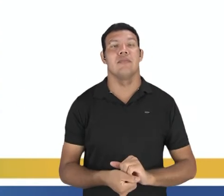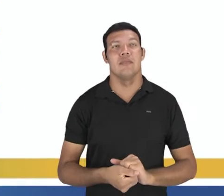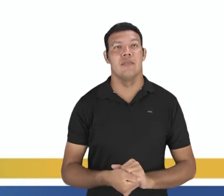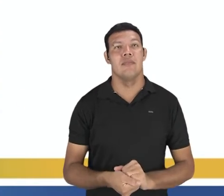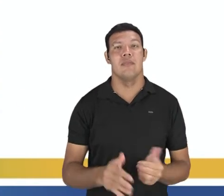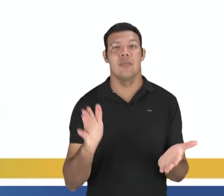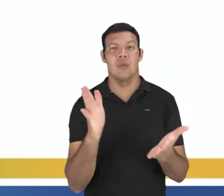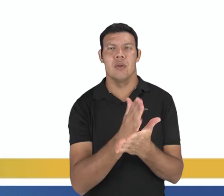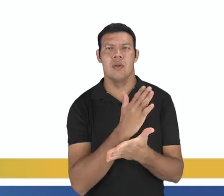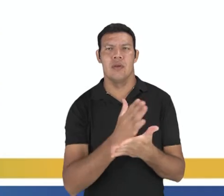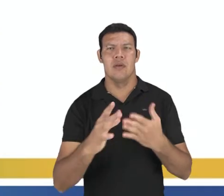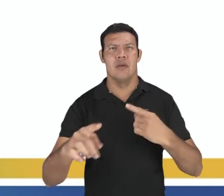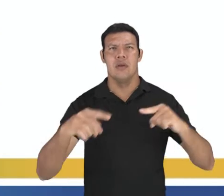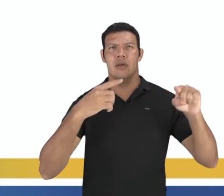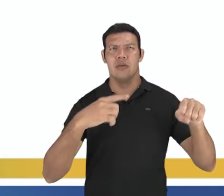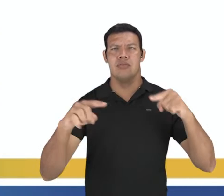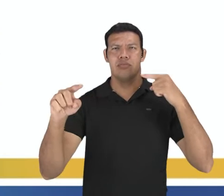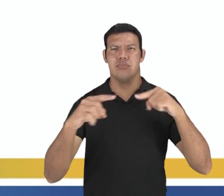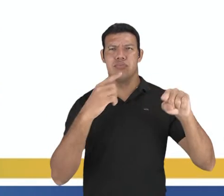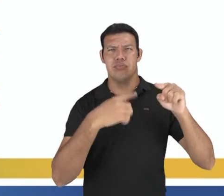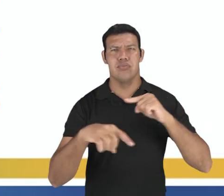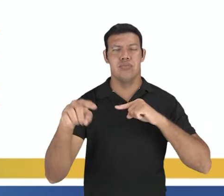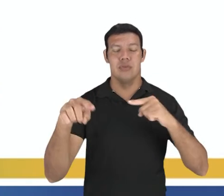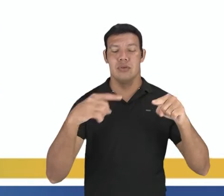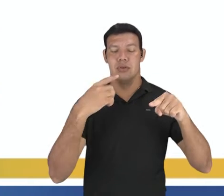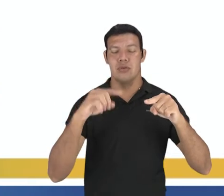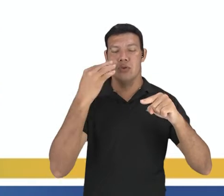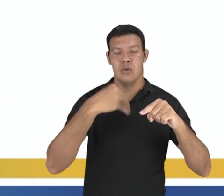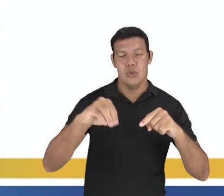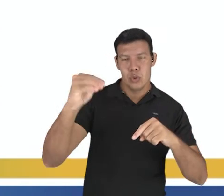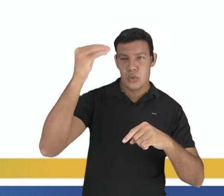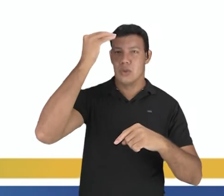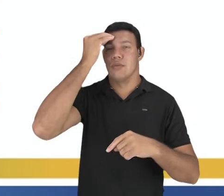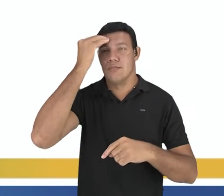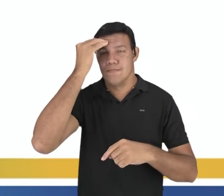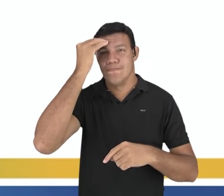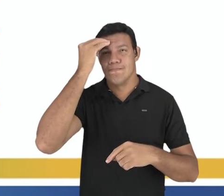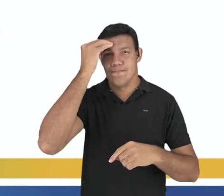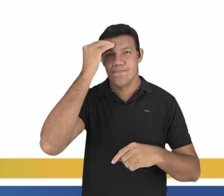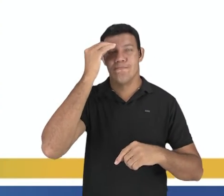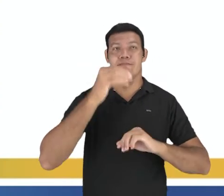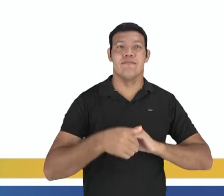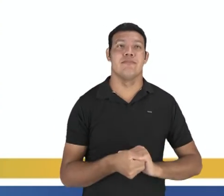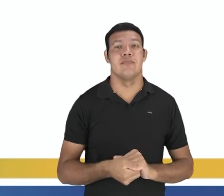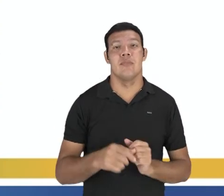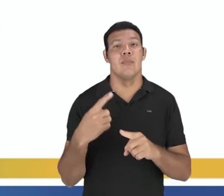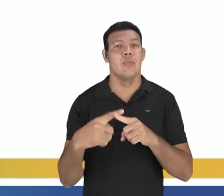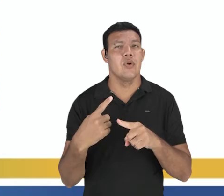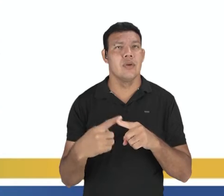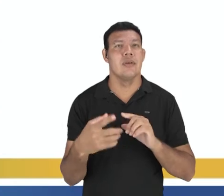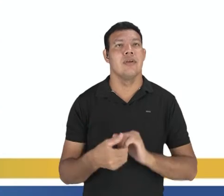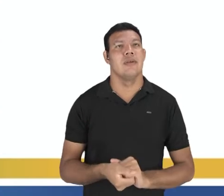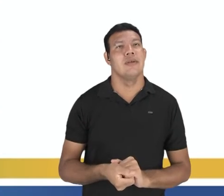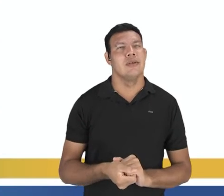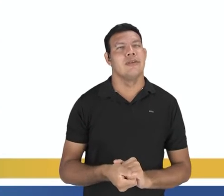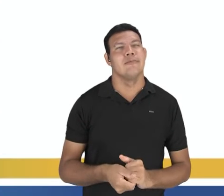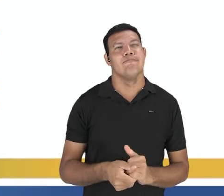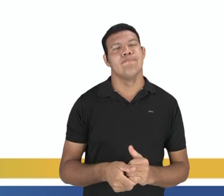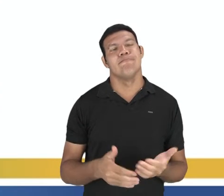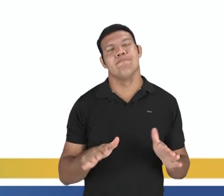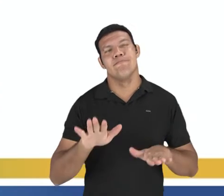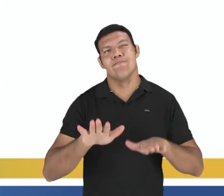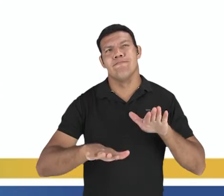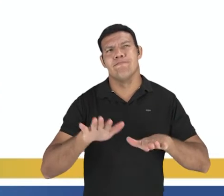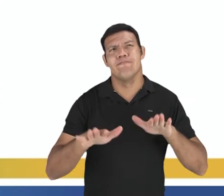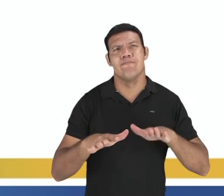algumas músicas não saem da nossa cabeça? Já pensaram nisso? Às vezes eu escuto uma música e ela